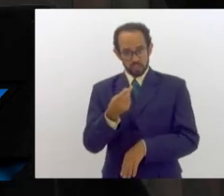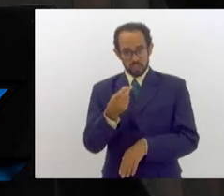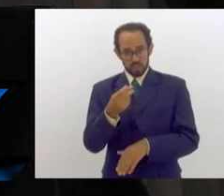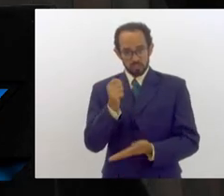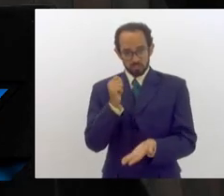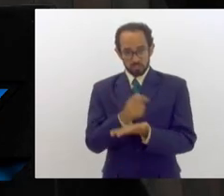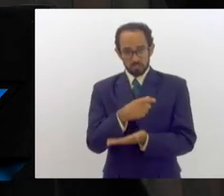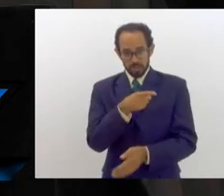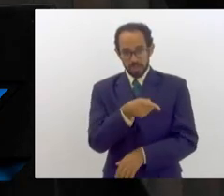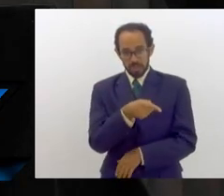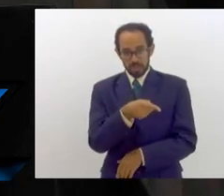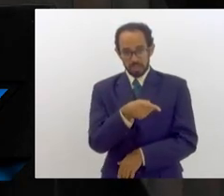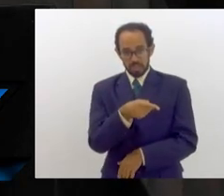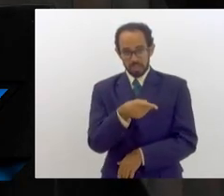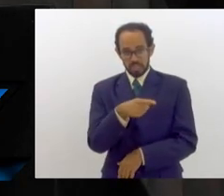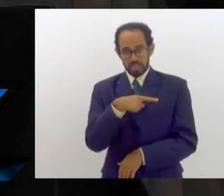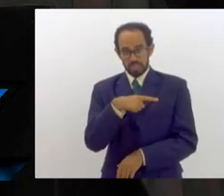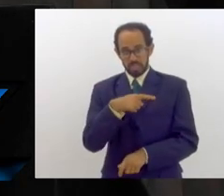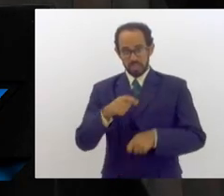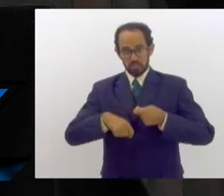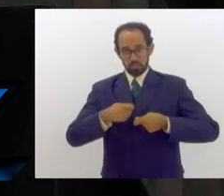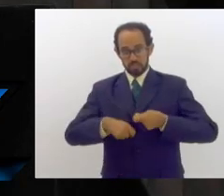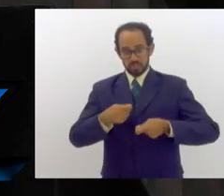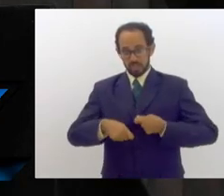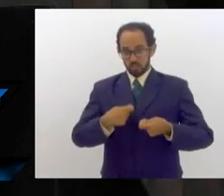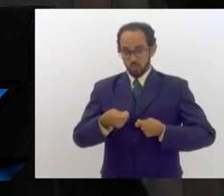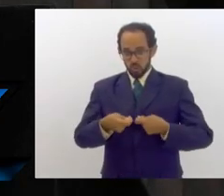terá administrador para isso